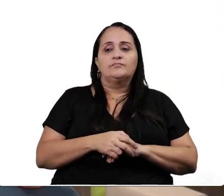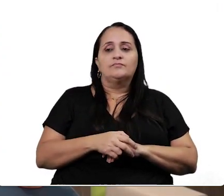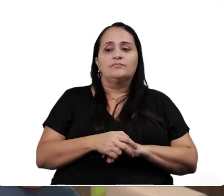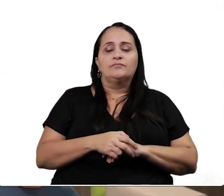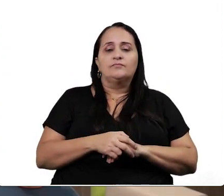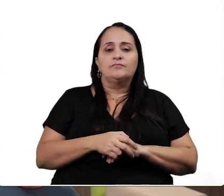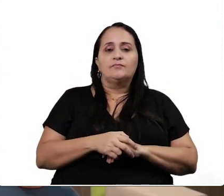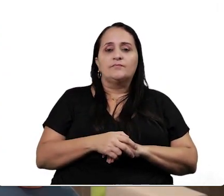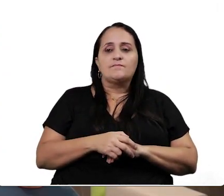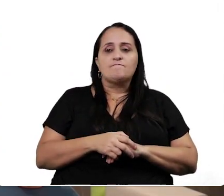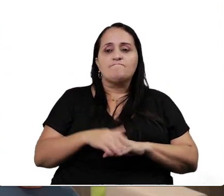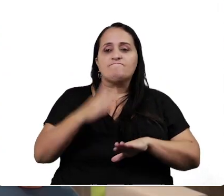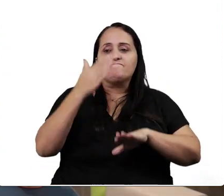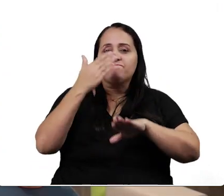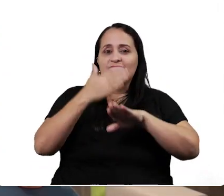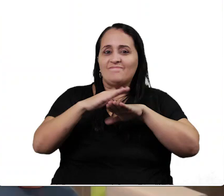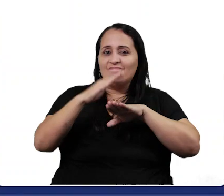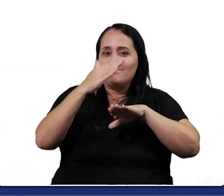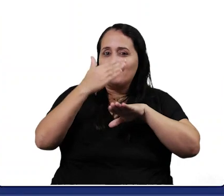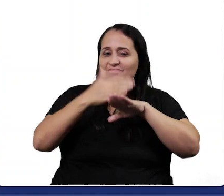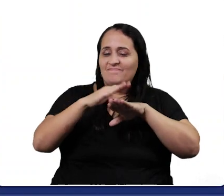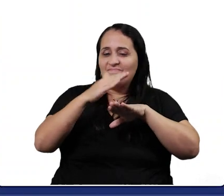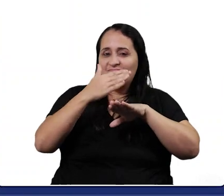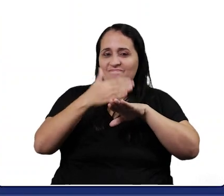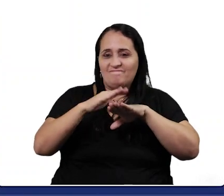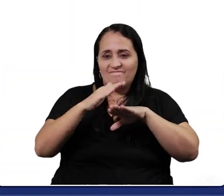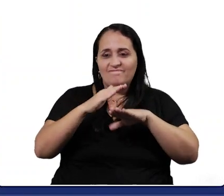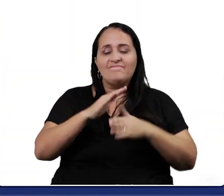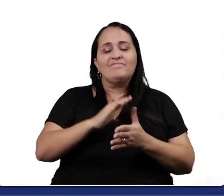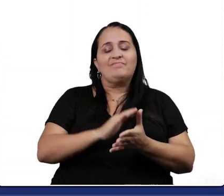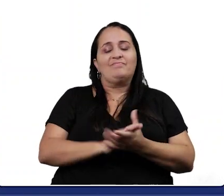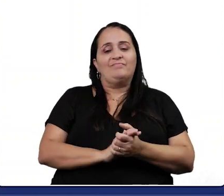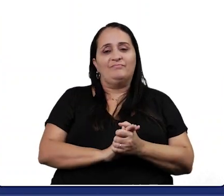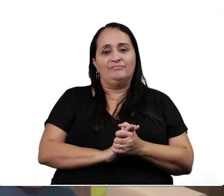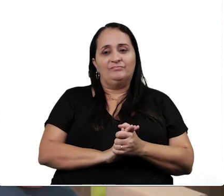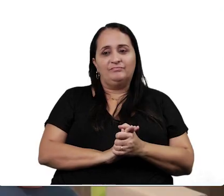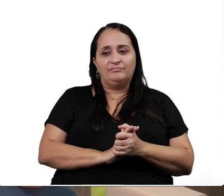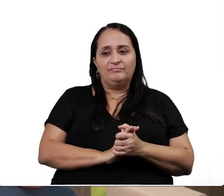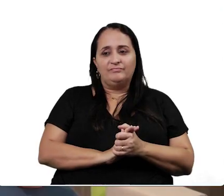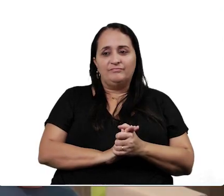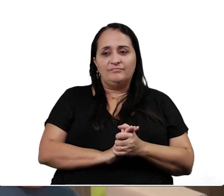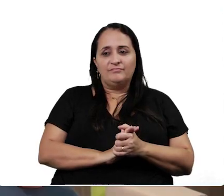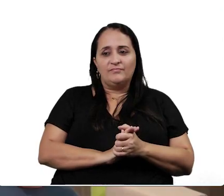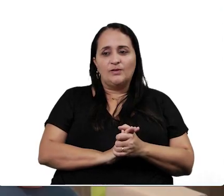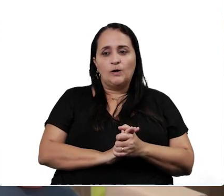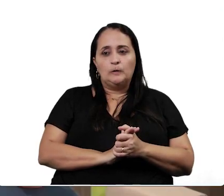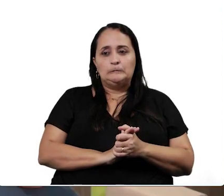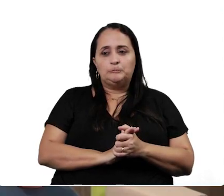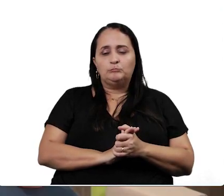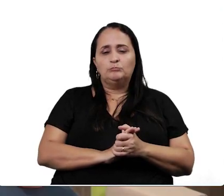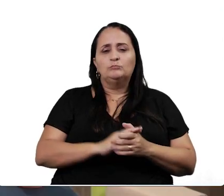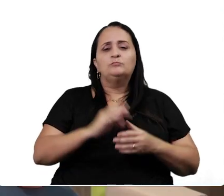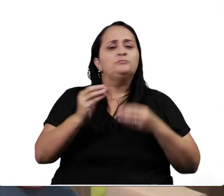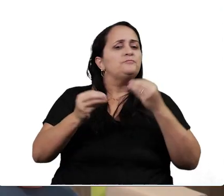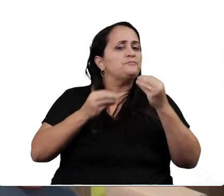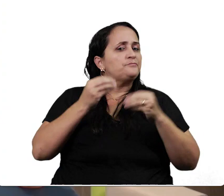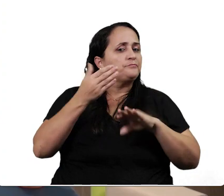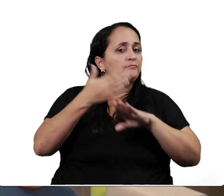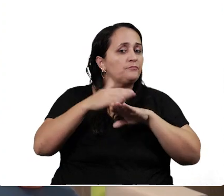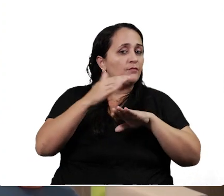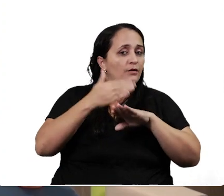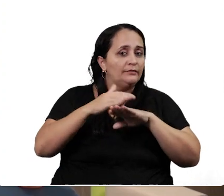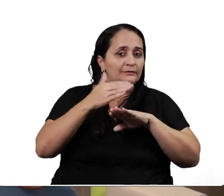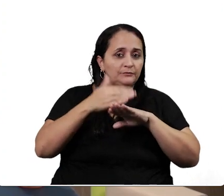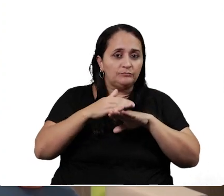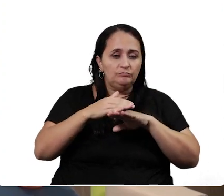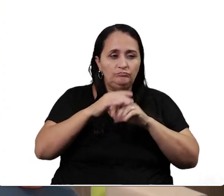quê? Porque isso é um treino, tá bom? E o treino é pra gente